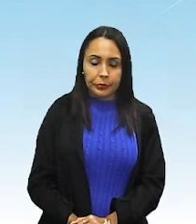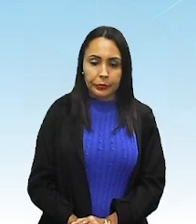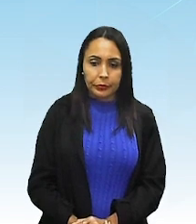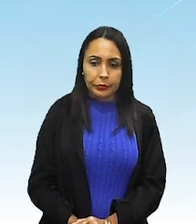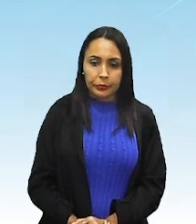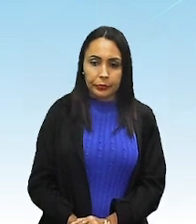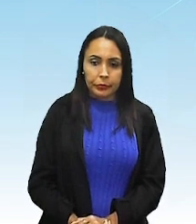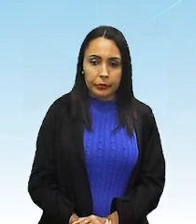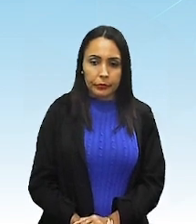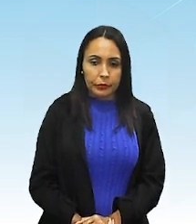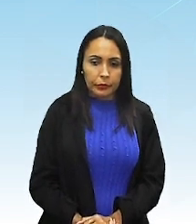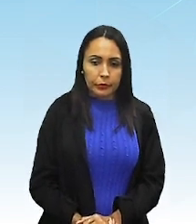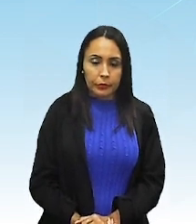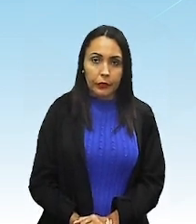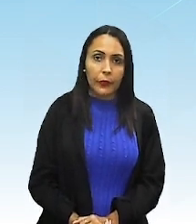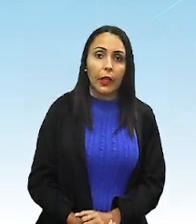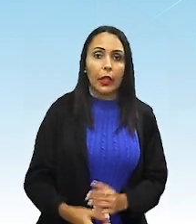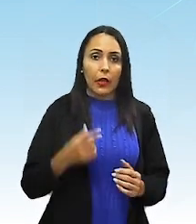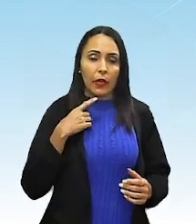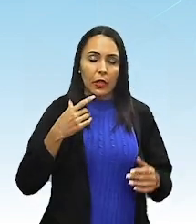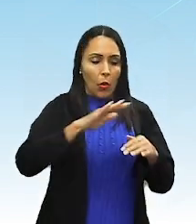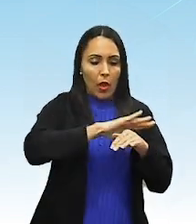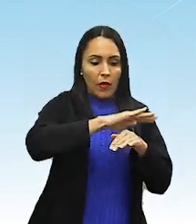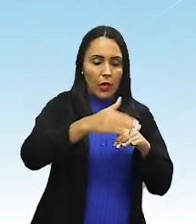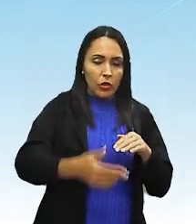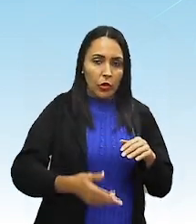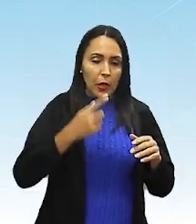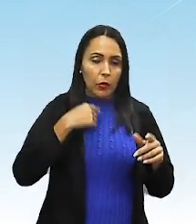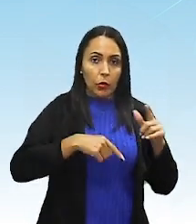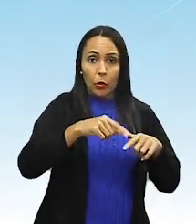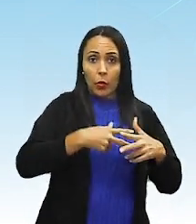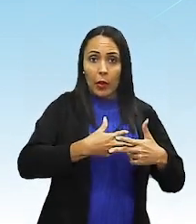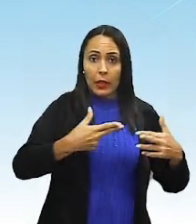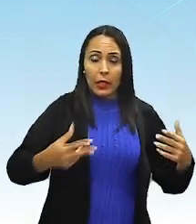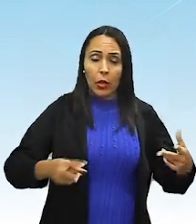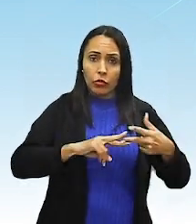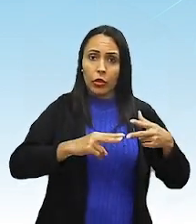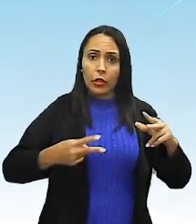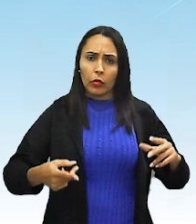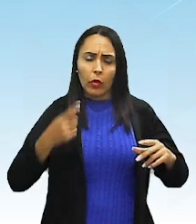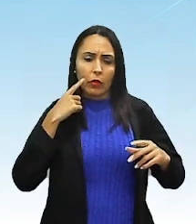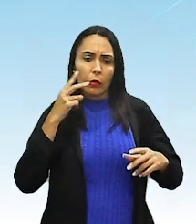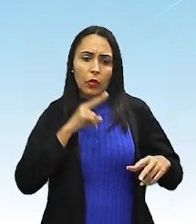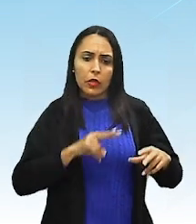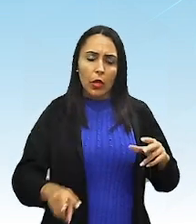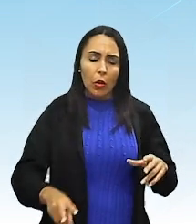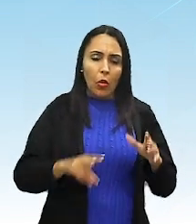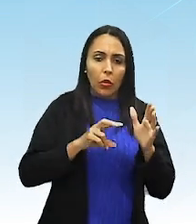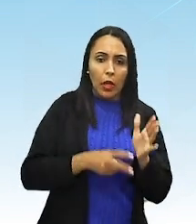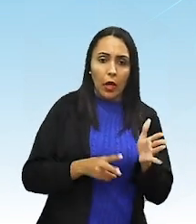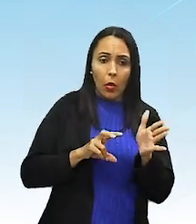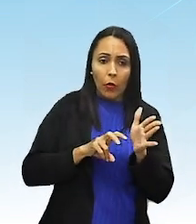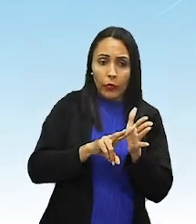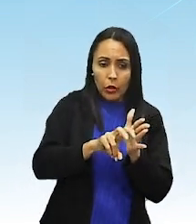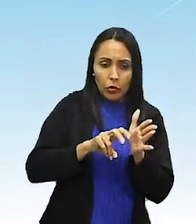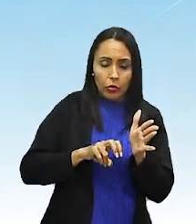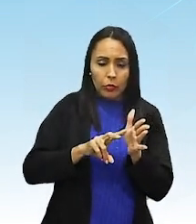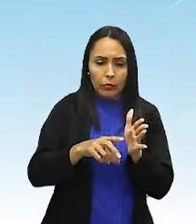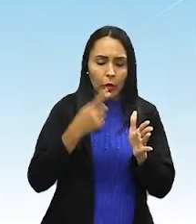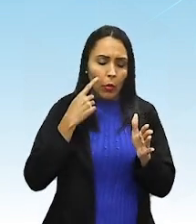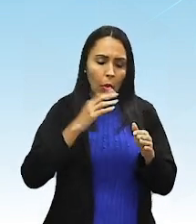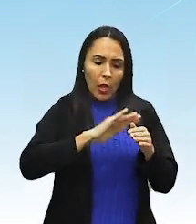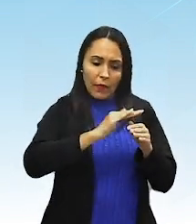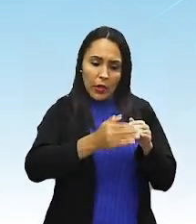Cuidado com isso, tá? Ele vai ser o revestimento do material genético. Então, quando você olha uma estrutura de um vírus, o revestimento do material